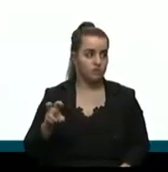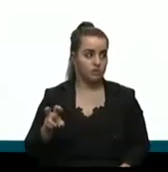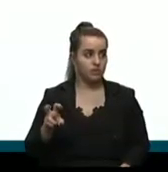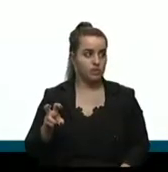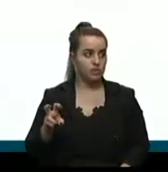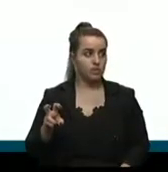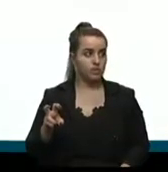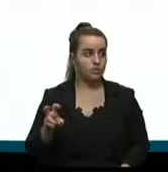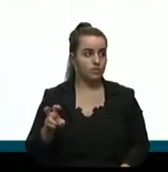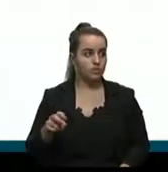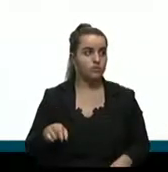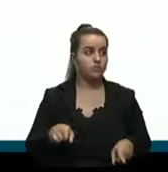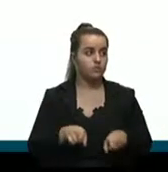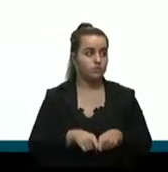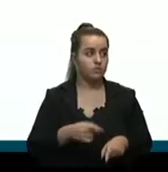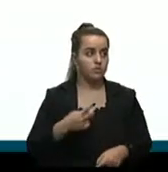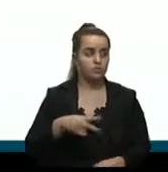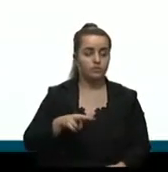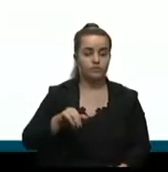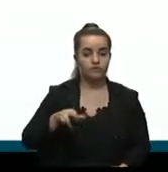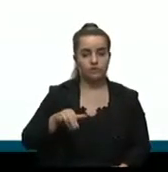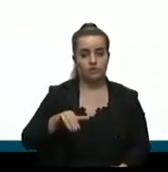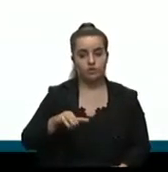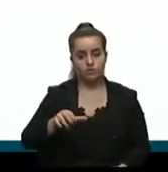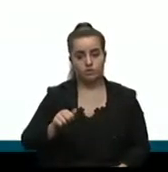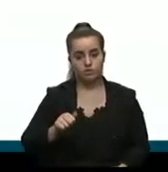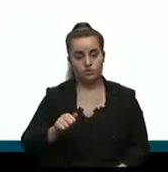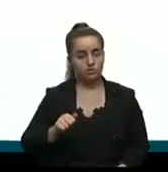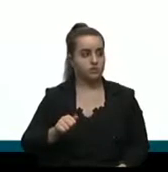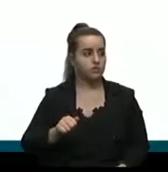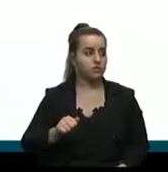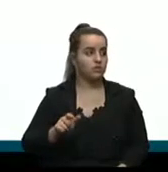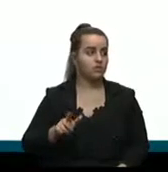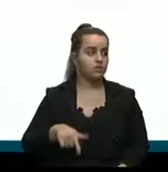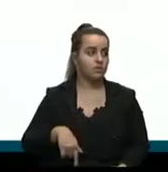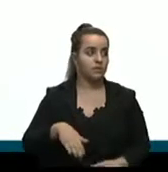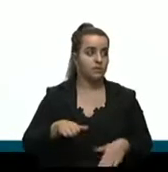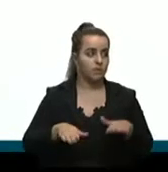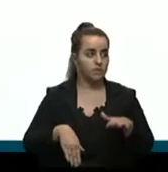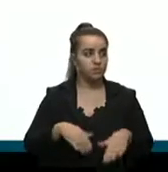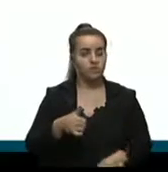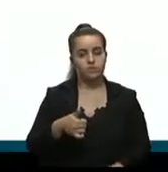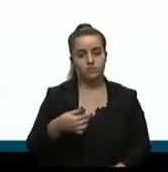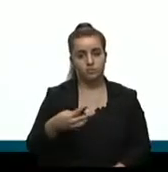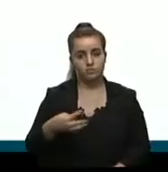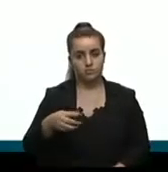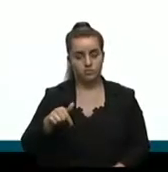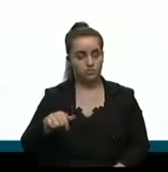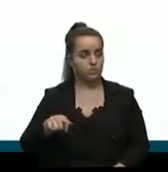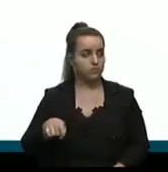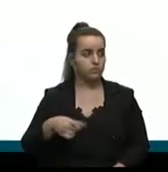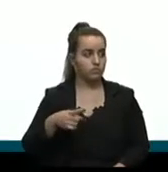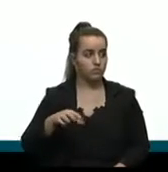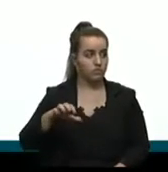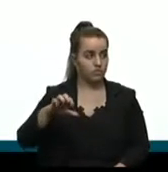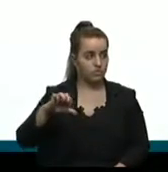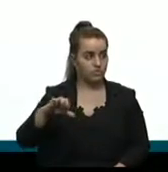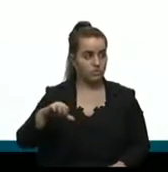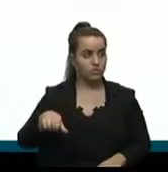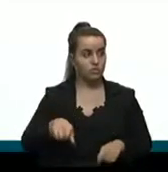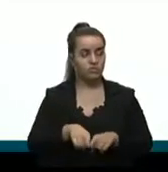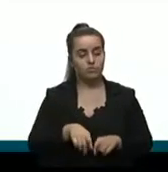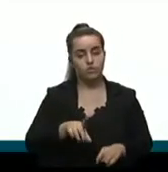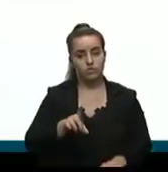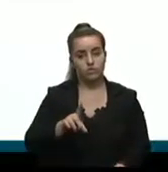76,05. Temos que a variância é aproximadamente 137,9 e que o